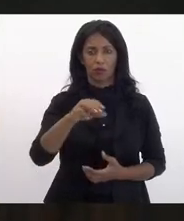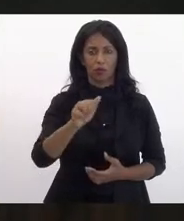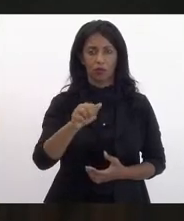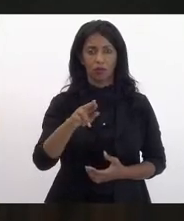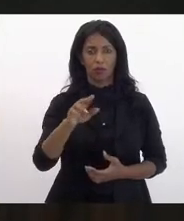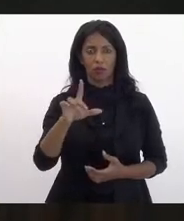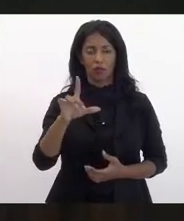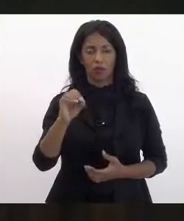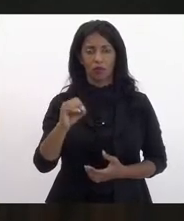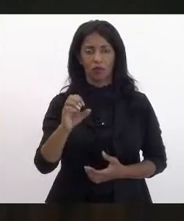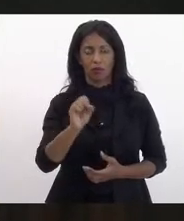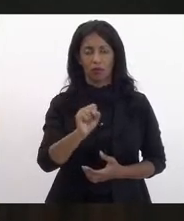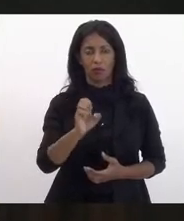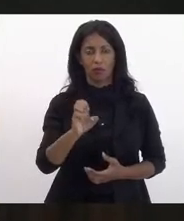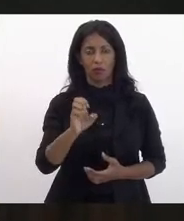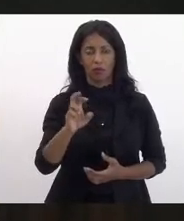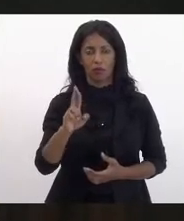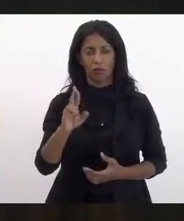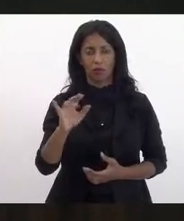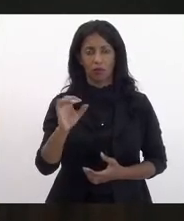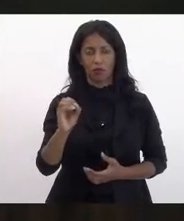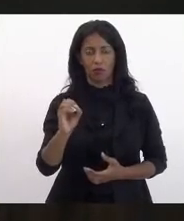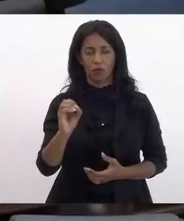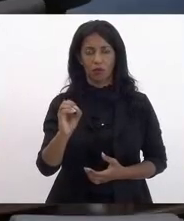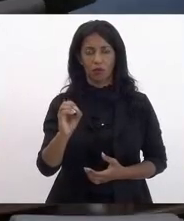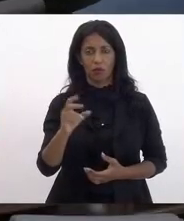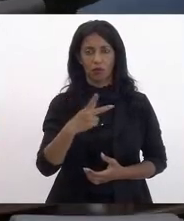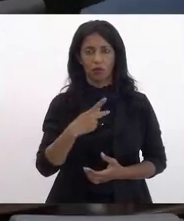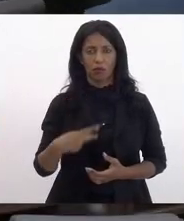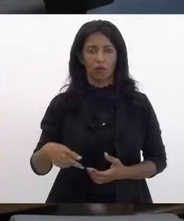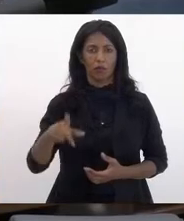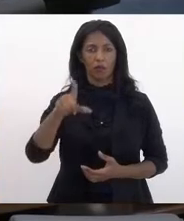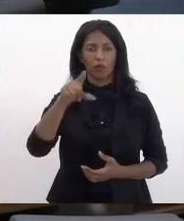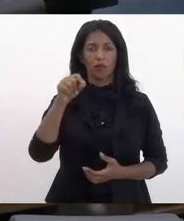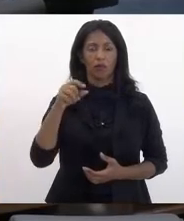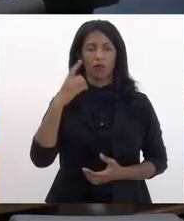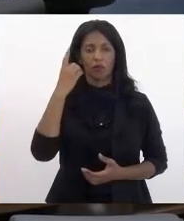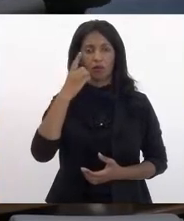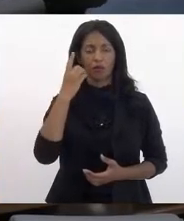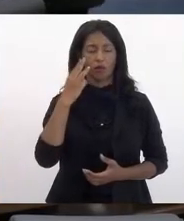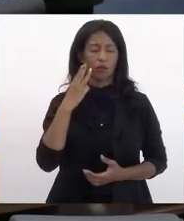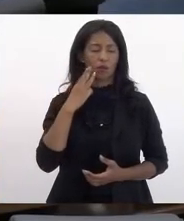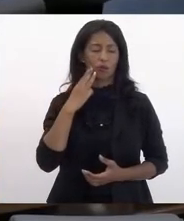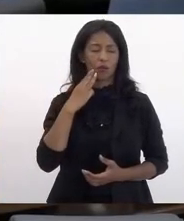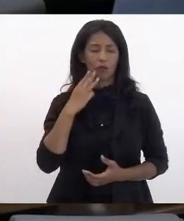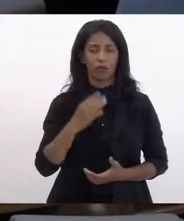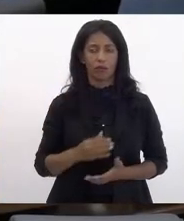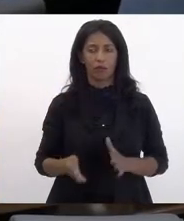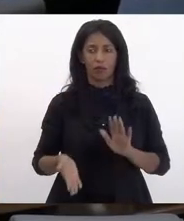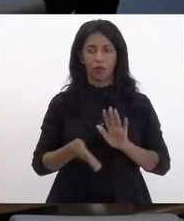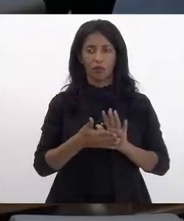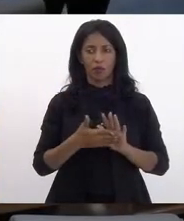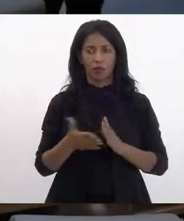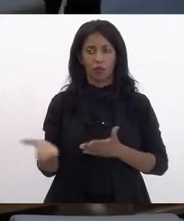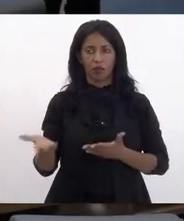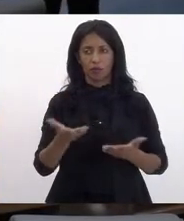Dino, deputado Sérgio Fernandes. A presidência designa o deputado Valdeco Carneiro para emitir